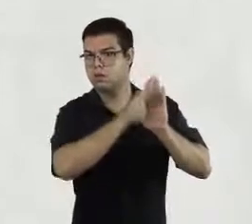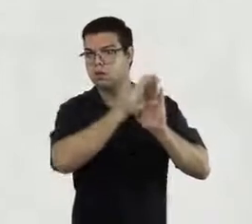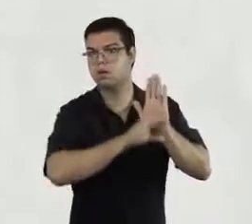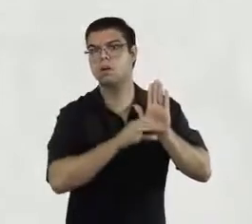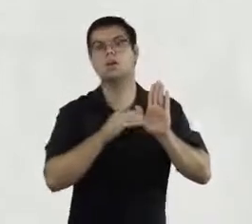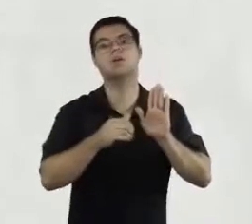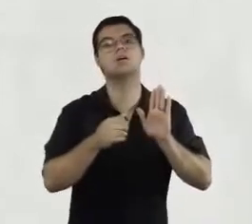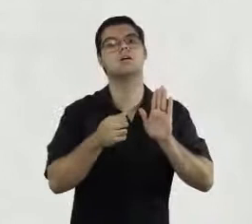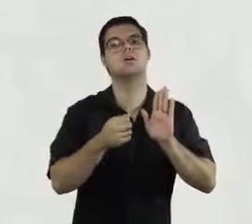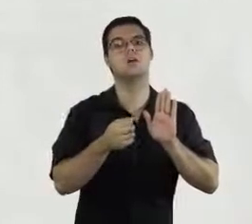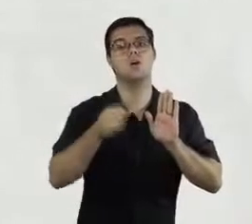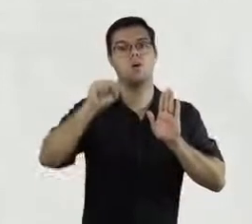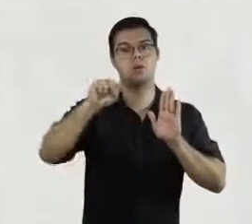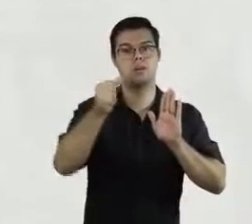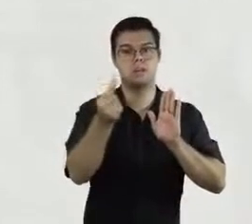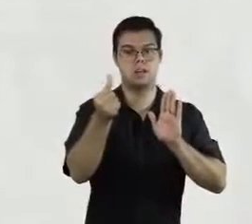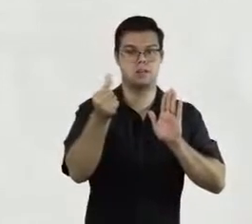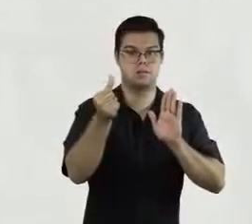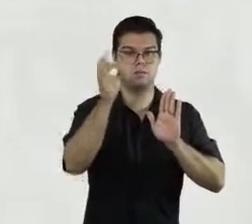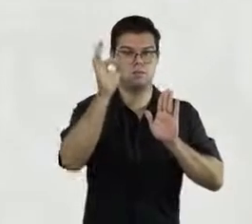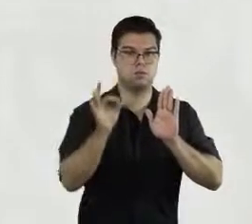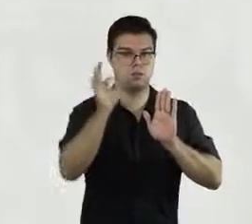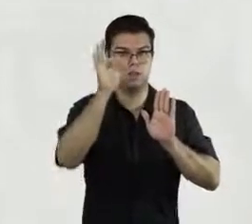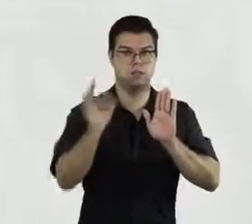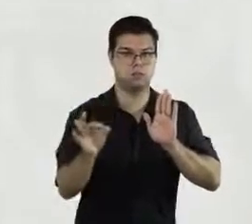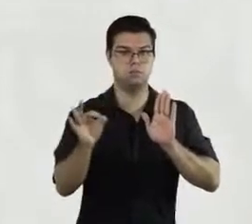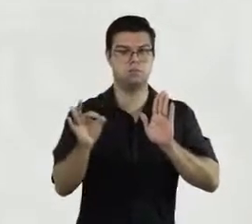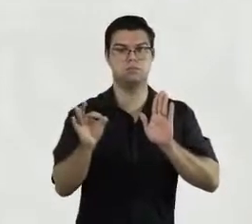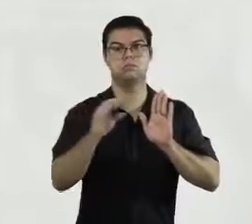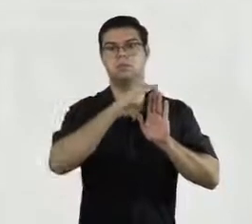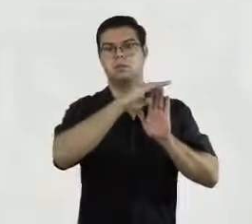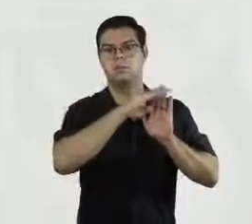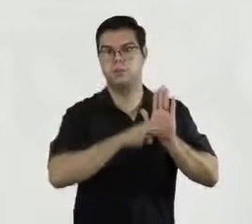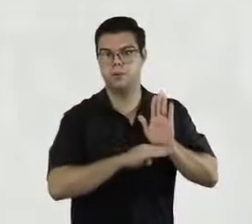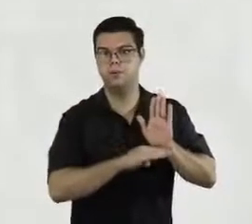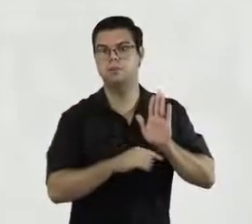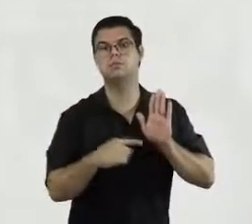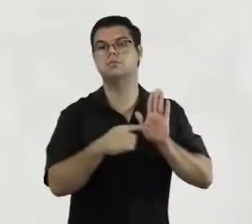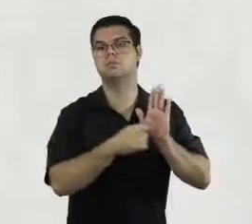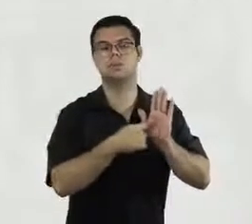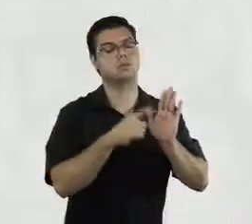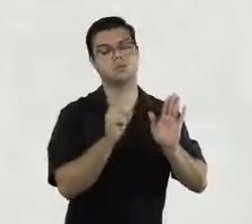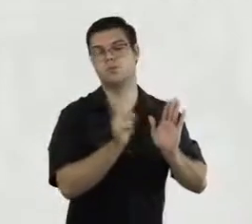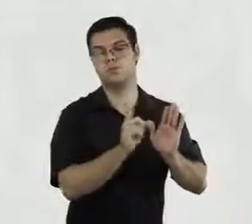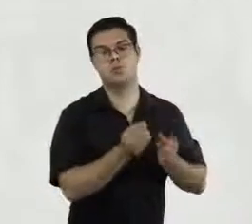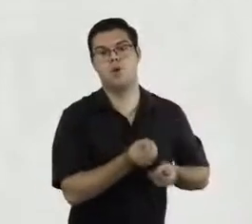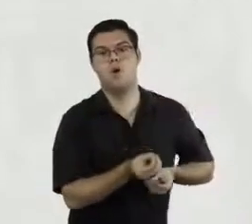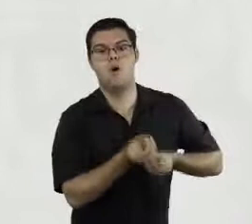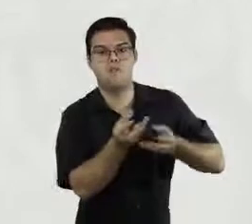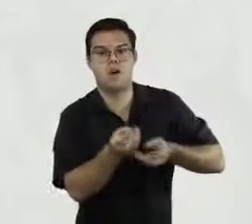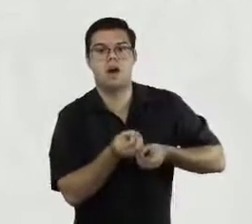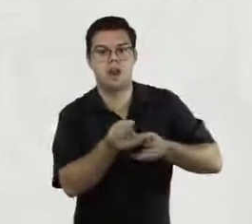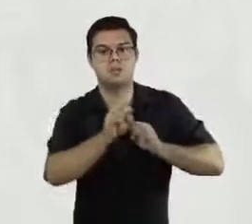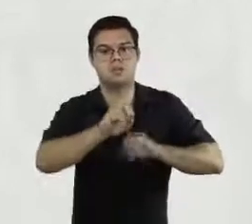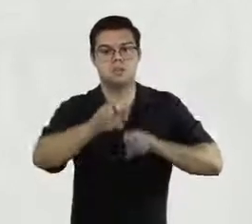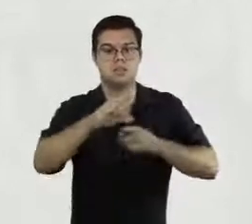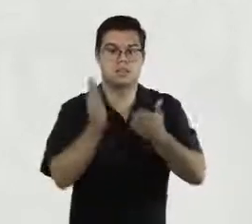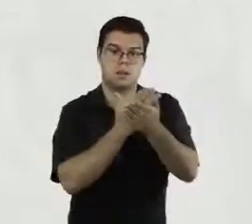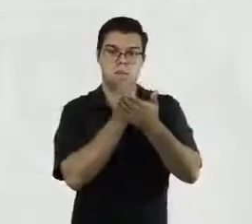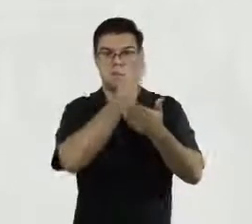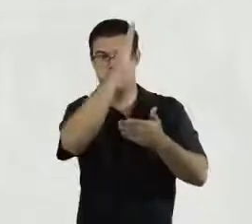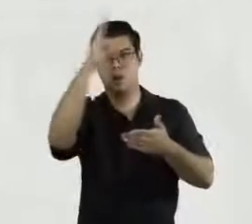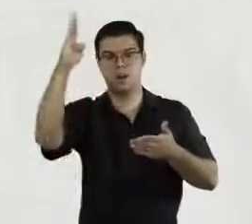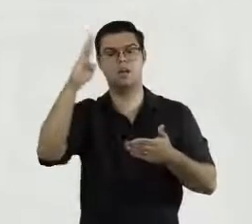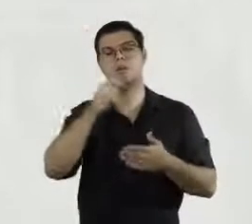de 86% de cursos que não oferecem o ensino da bibliografia.